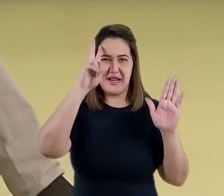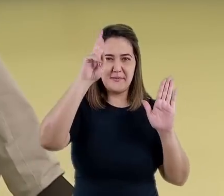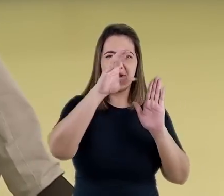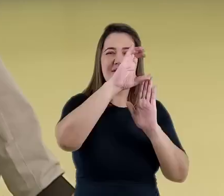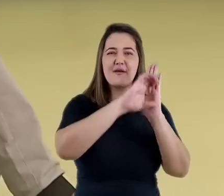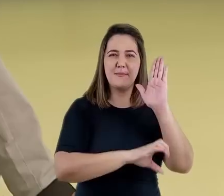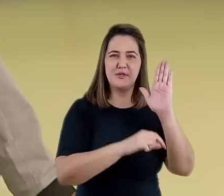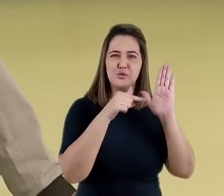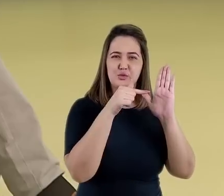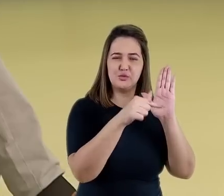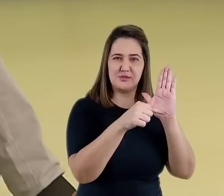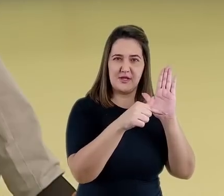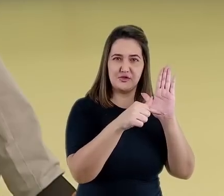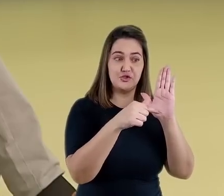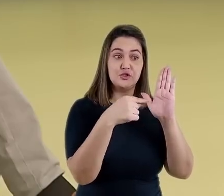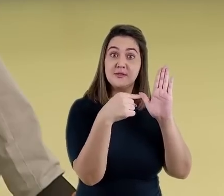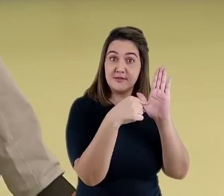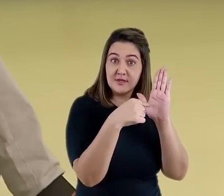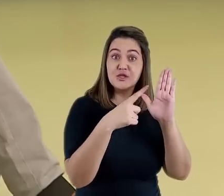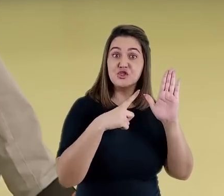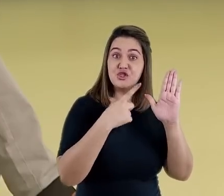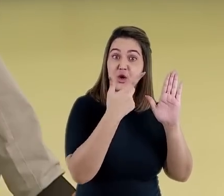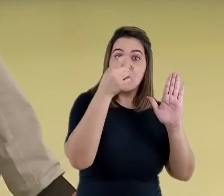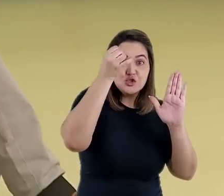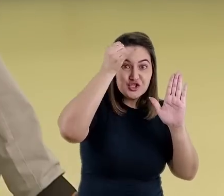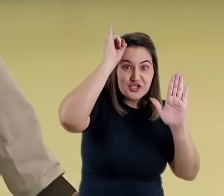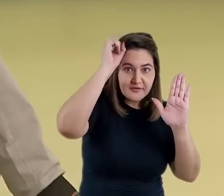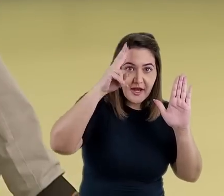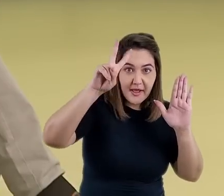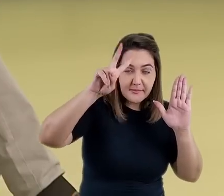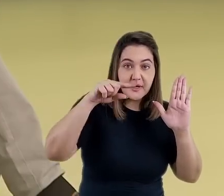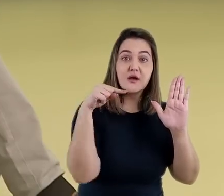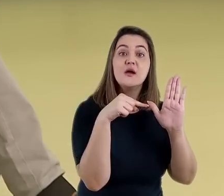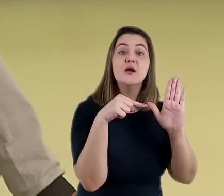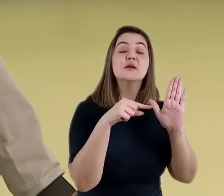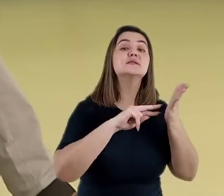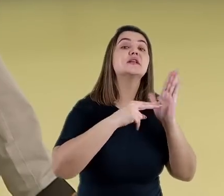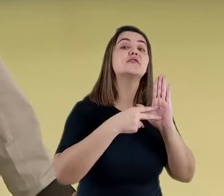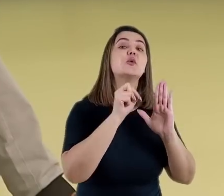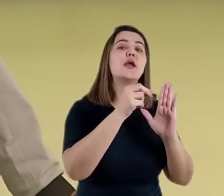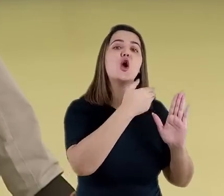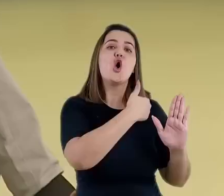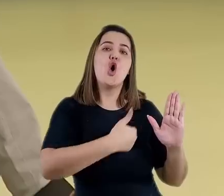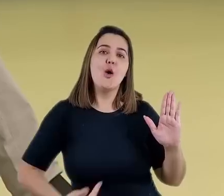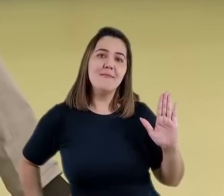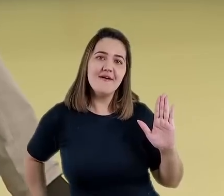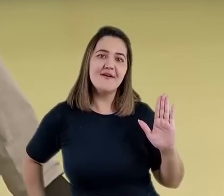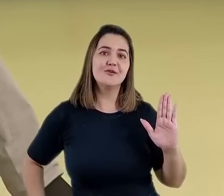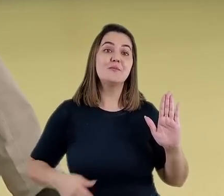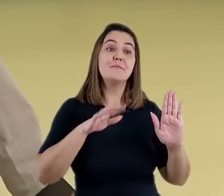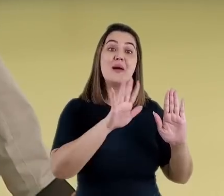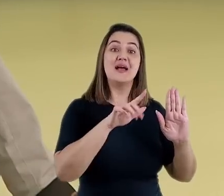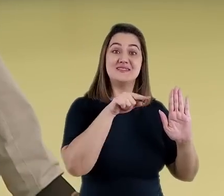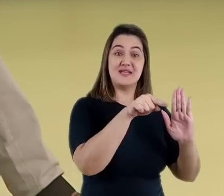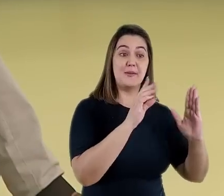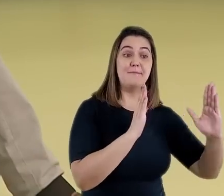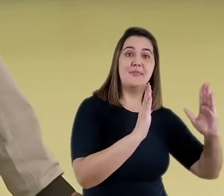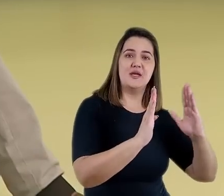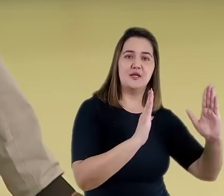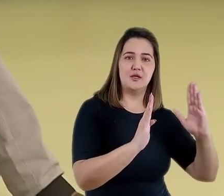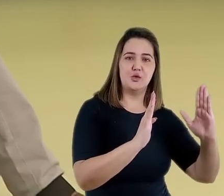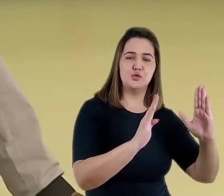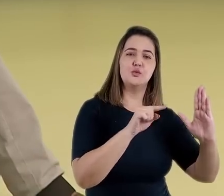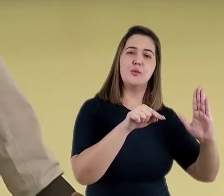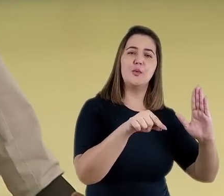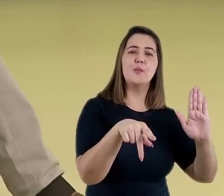o outro chifre pequeno que apareceu em Daniel capítulo 7. A diferença é que o chifre pequeno